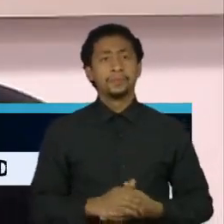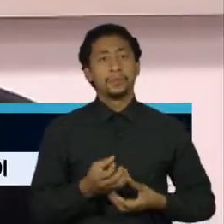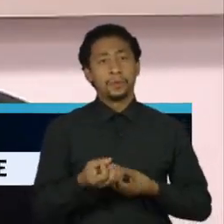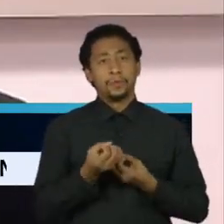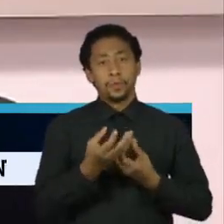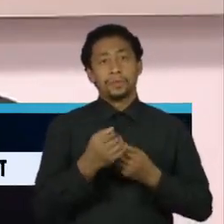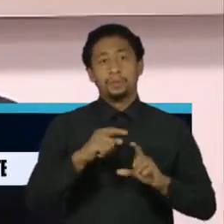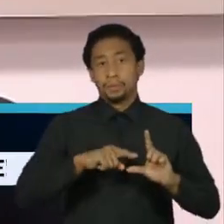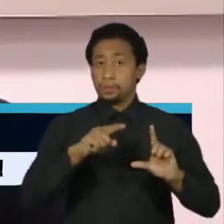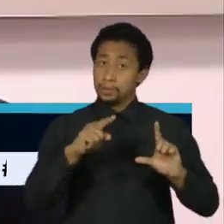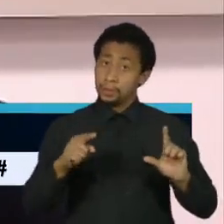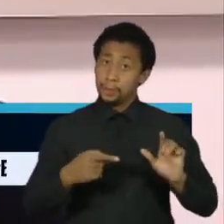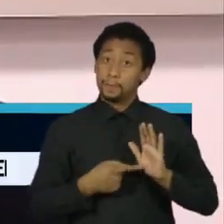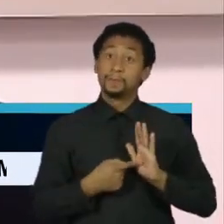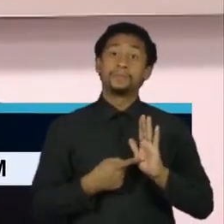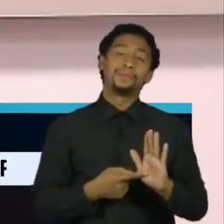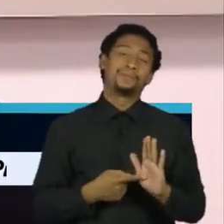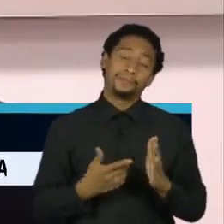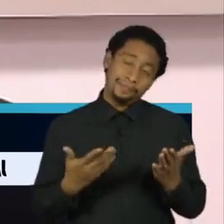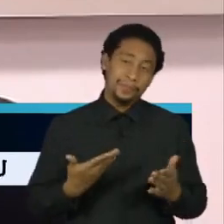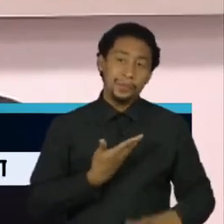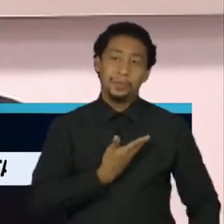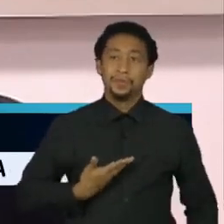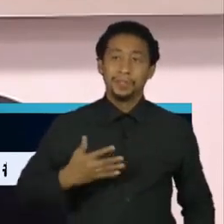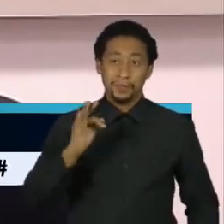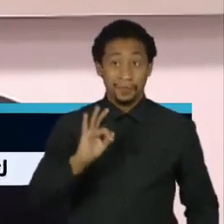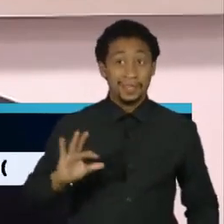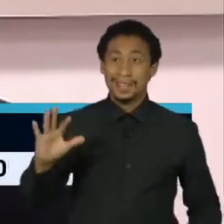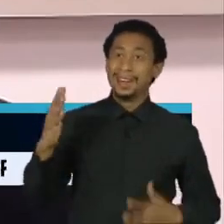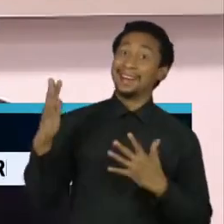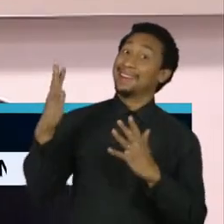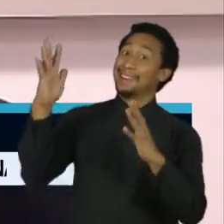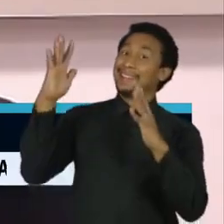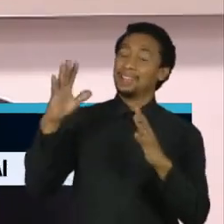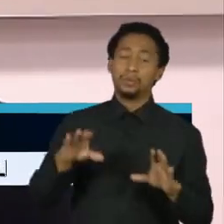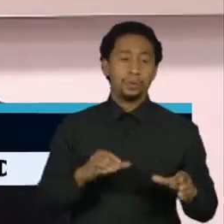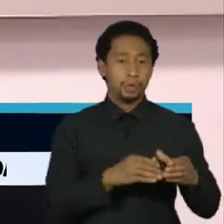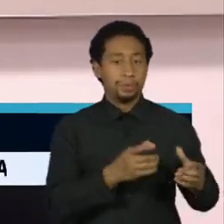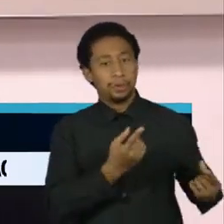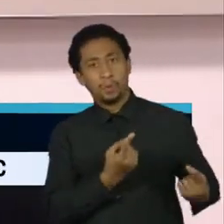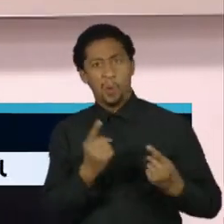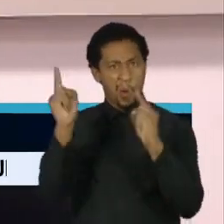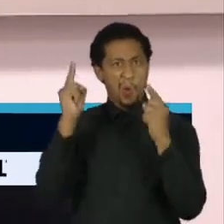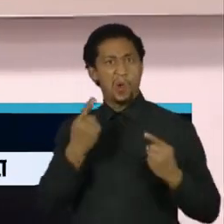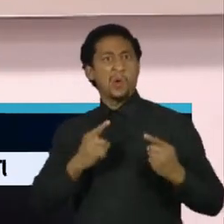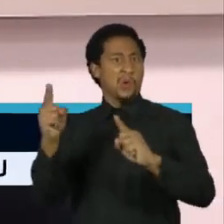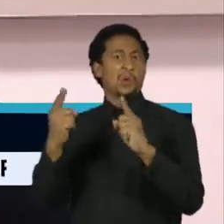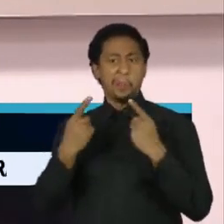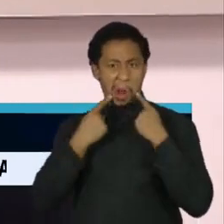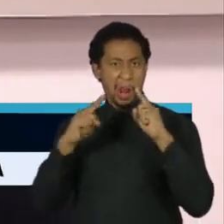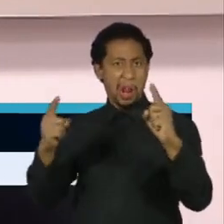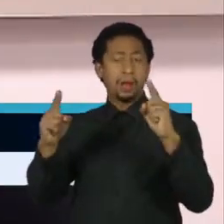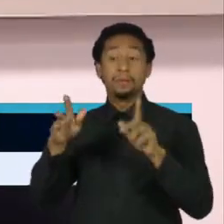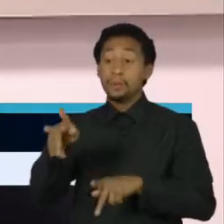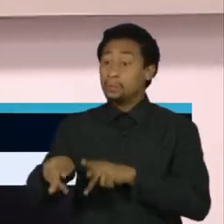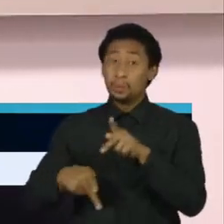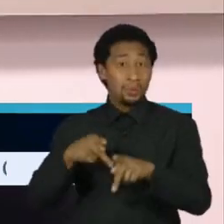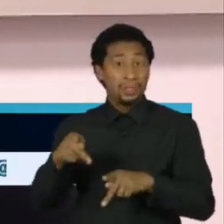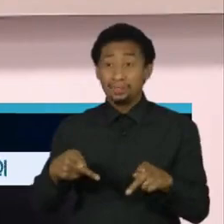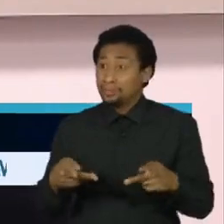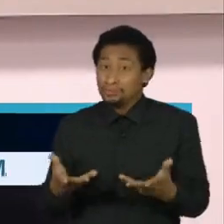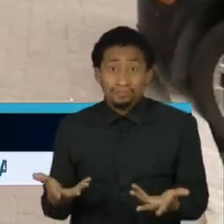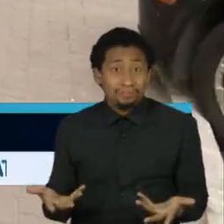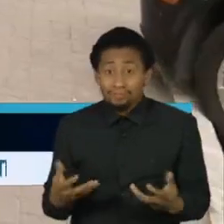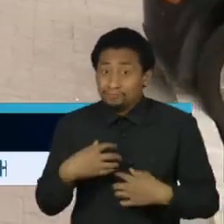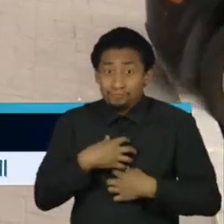estatísticos que vão ser comemorados pelo governo, criticados pela oposição, mas que não chegam à população de uma forma